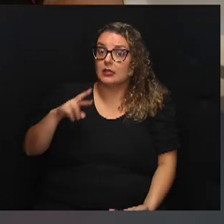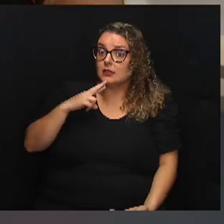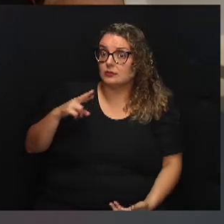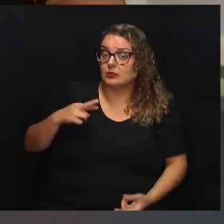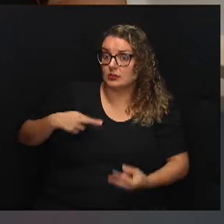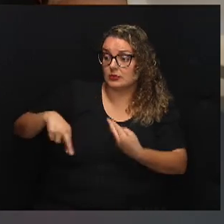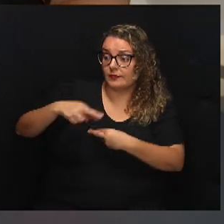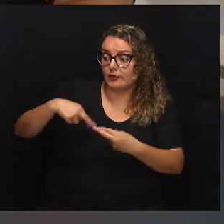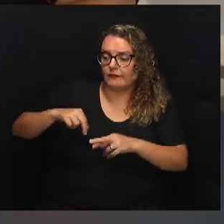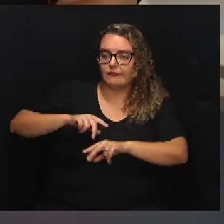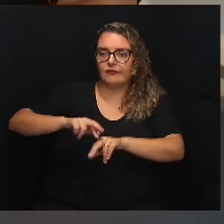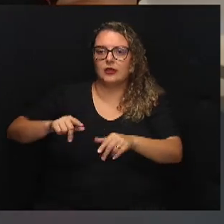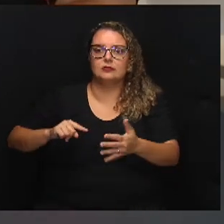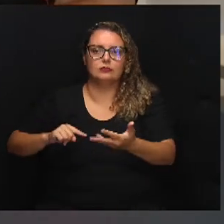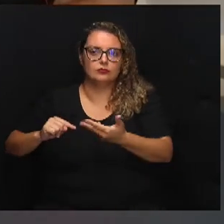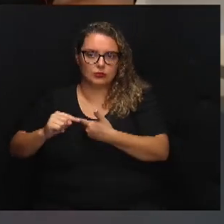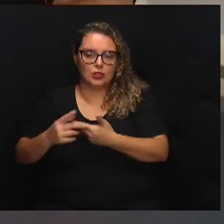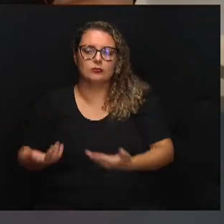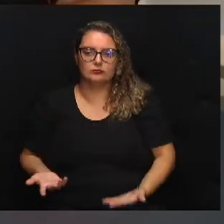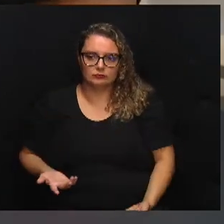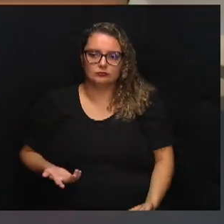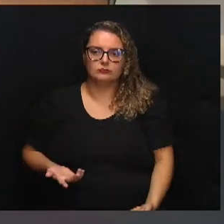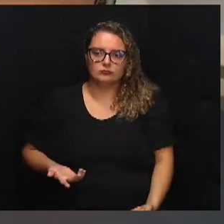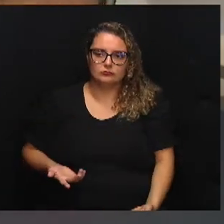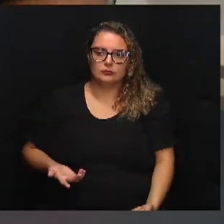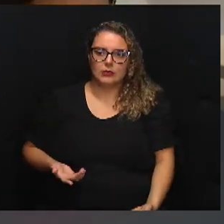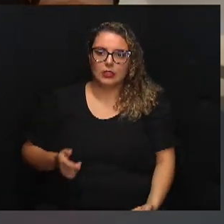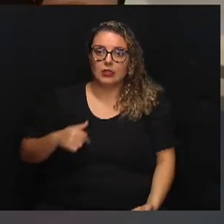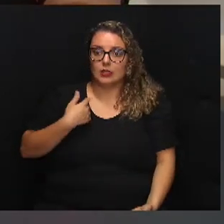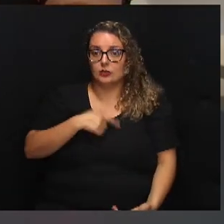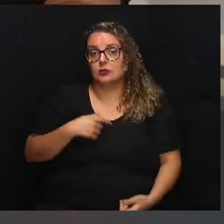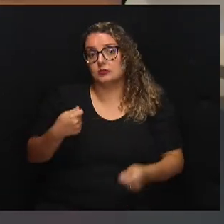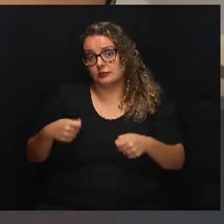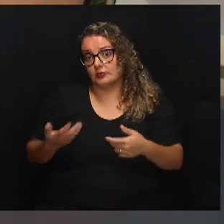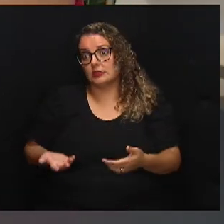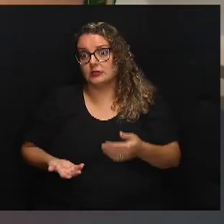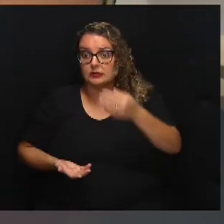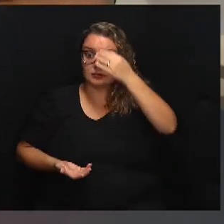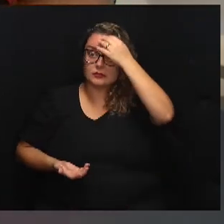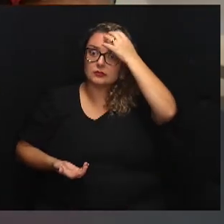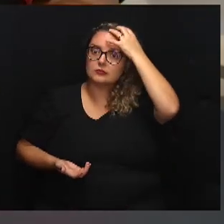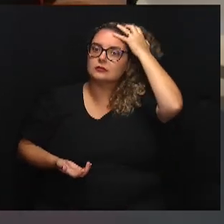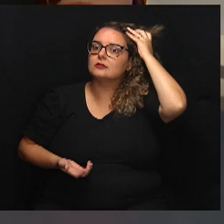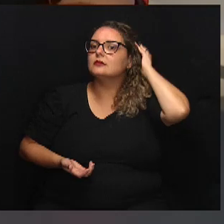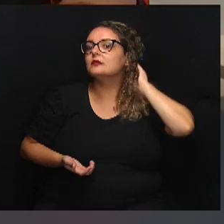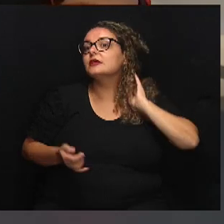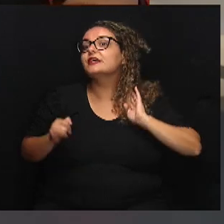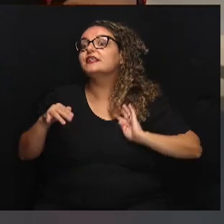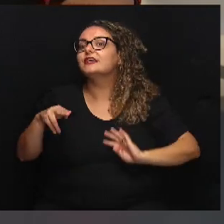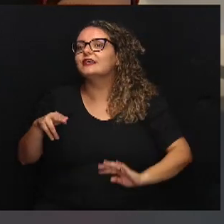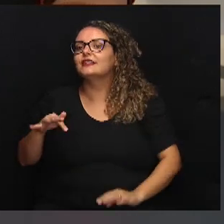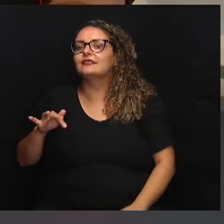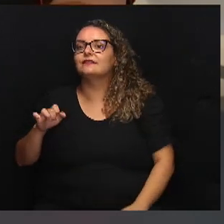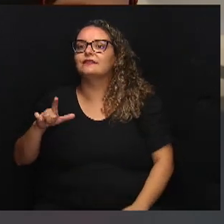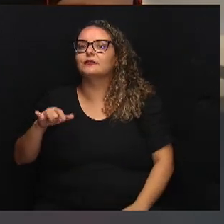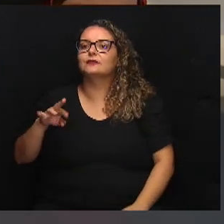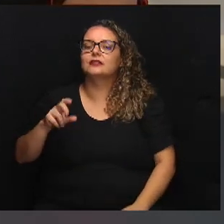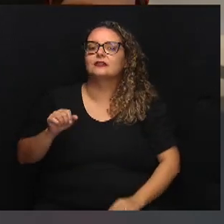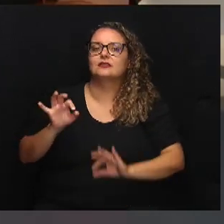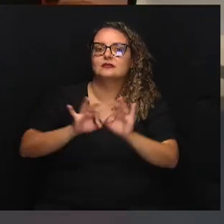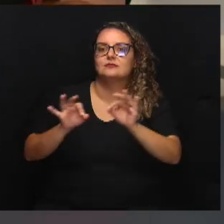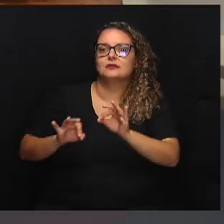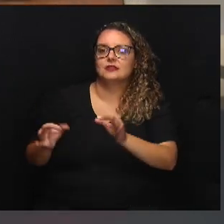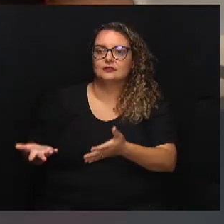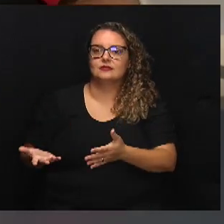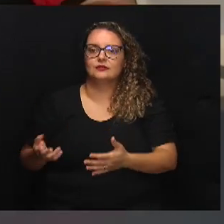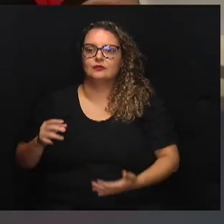diversos fatores, né? E nós teremos que ser aí infiltrados entre os elaboradores da prova, né? Infiltrados